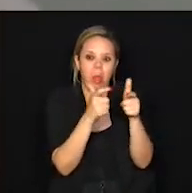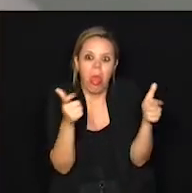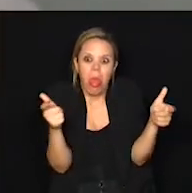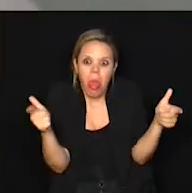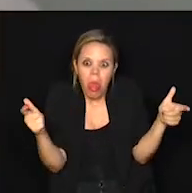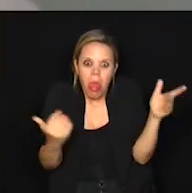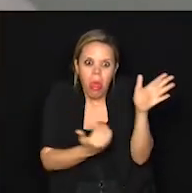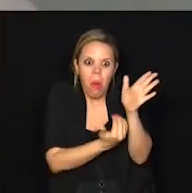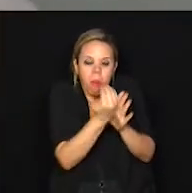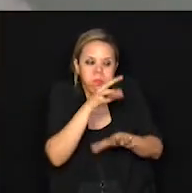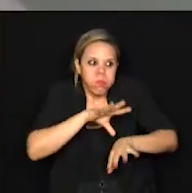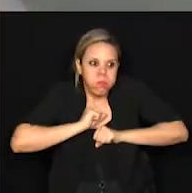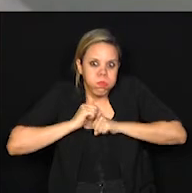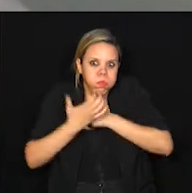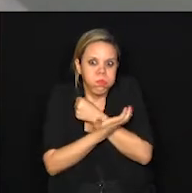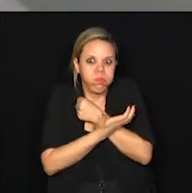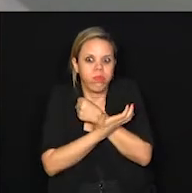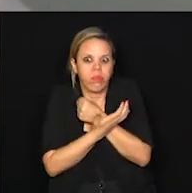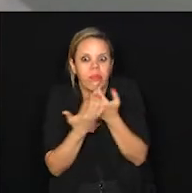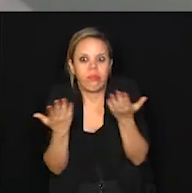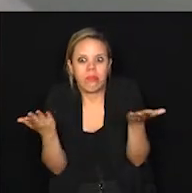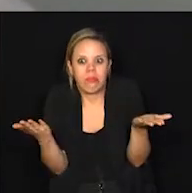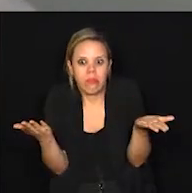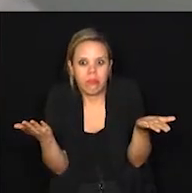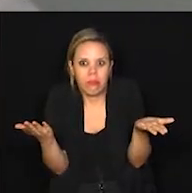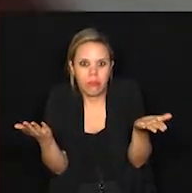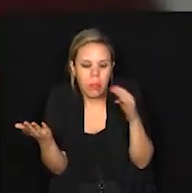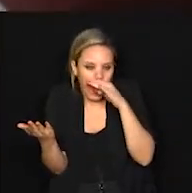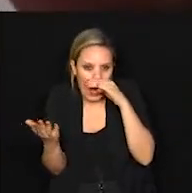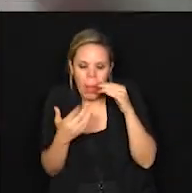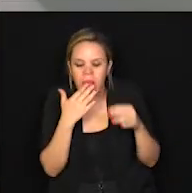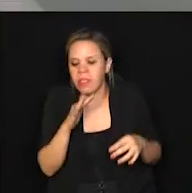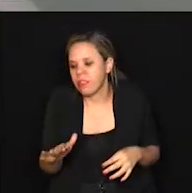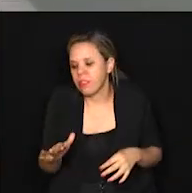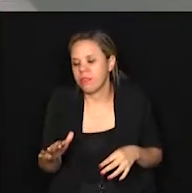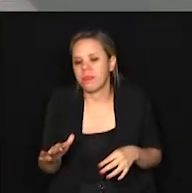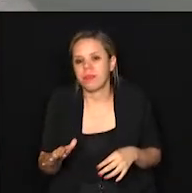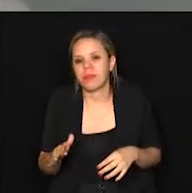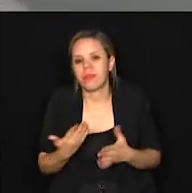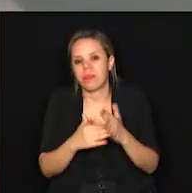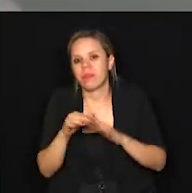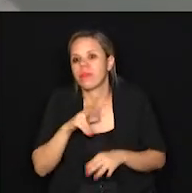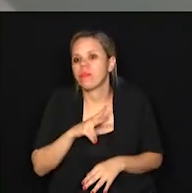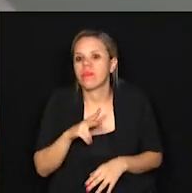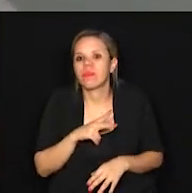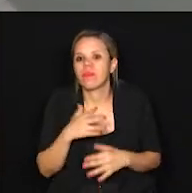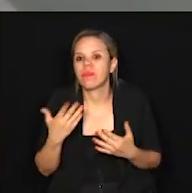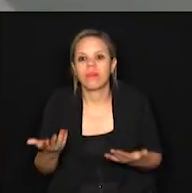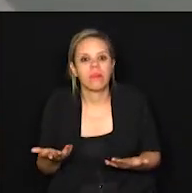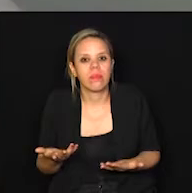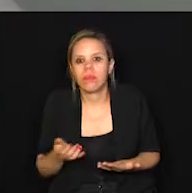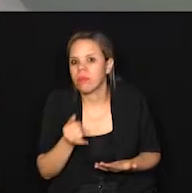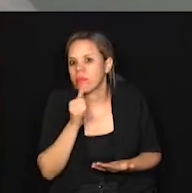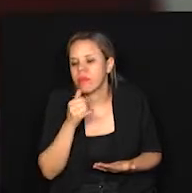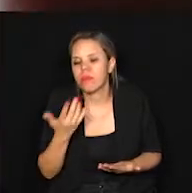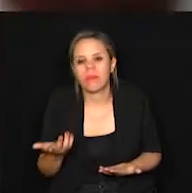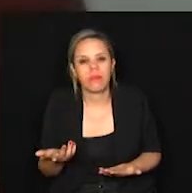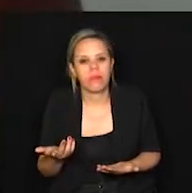criança e adolescente que estejam com seus direitos violados, entre em contato com o Disque 100. E já aproveitando